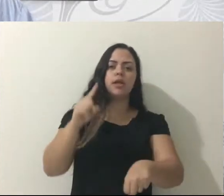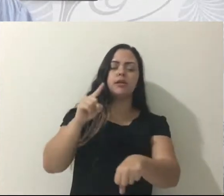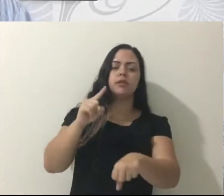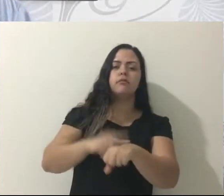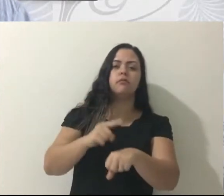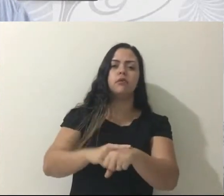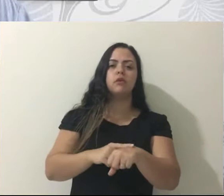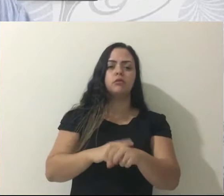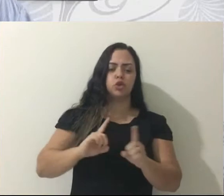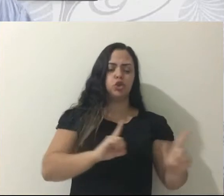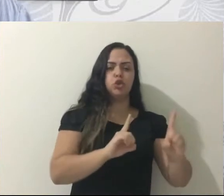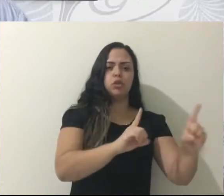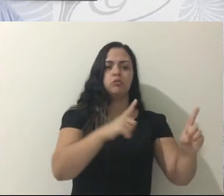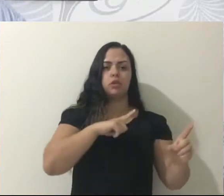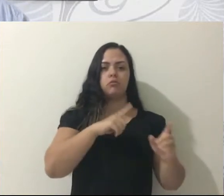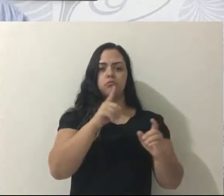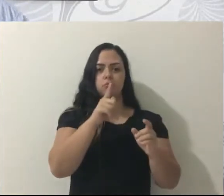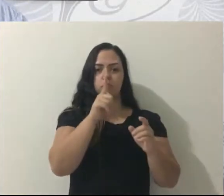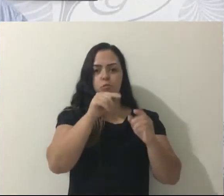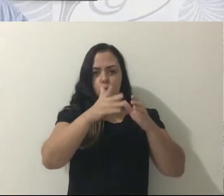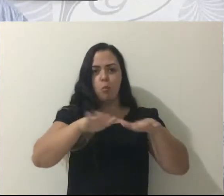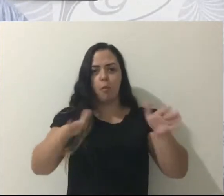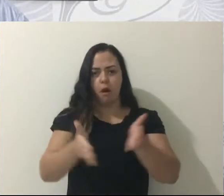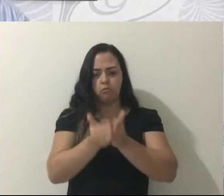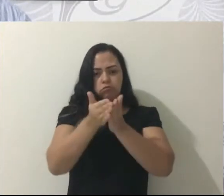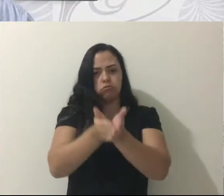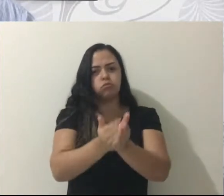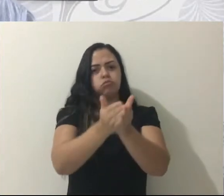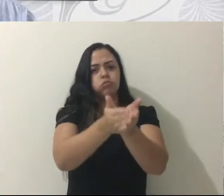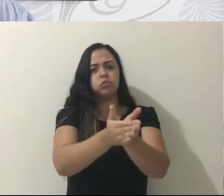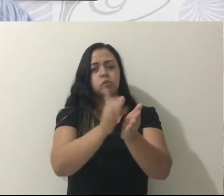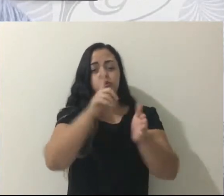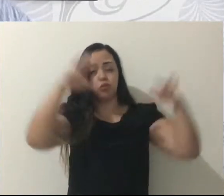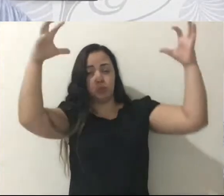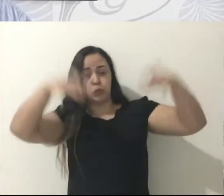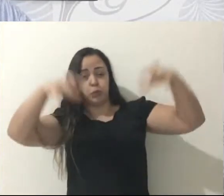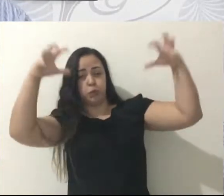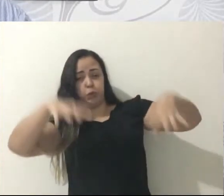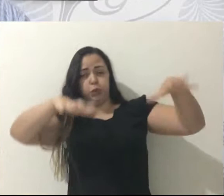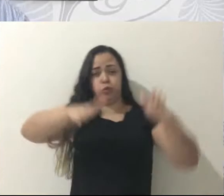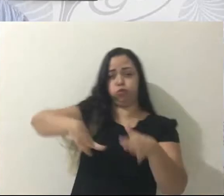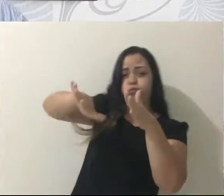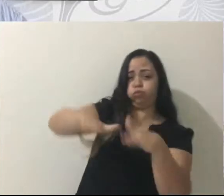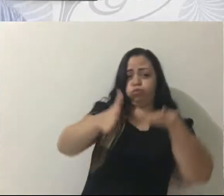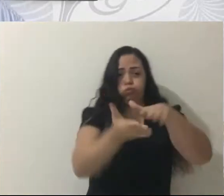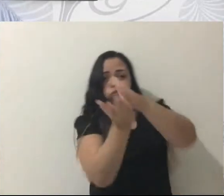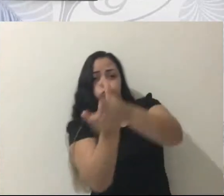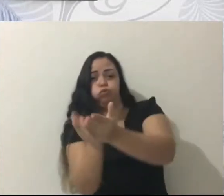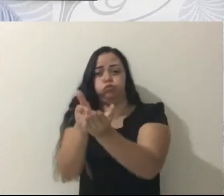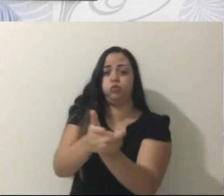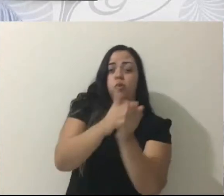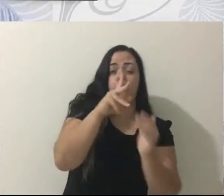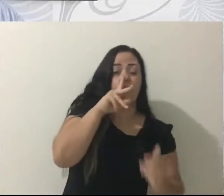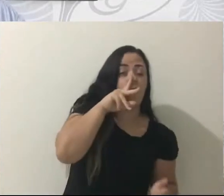os discípulos estão atravessando o mar da Galileia e de repente se levanta uma forte tempestade.